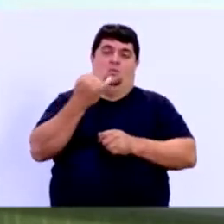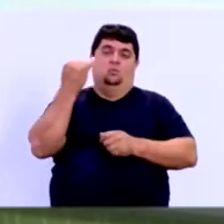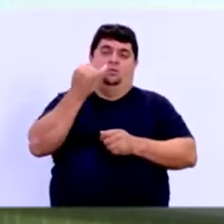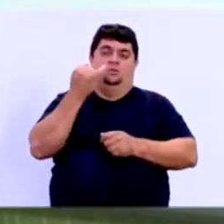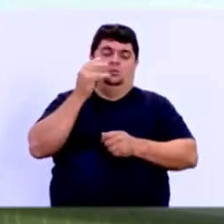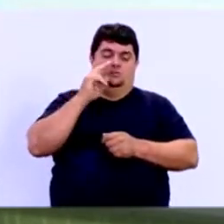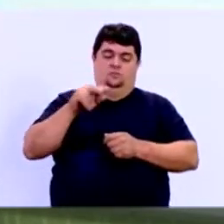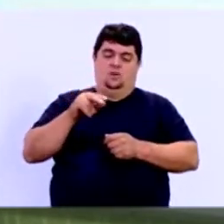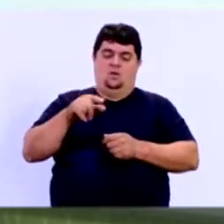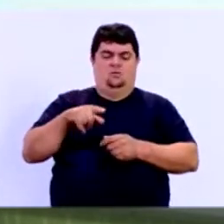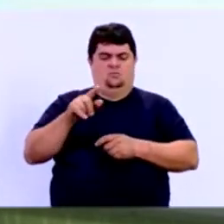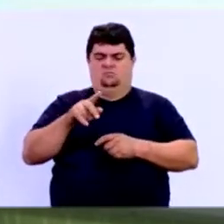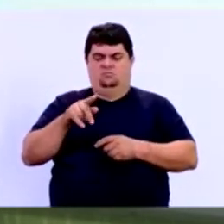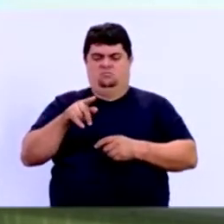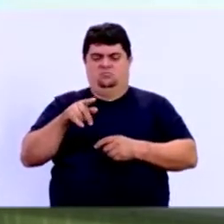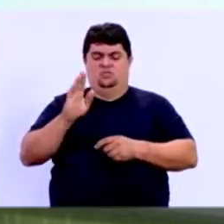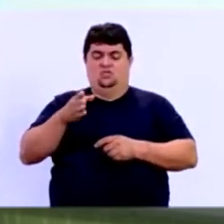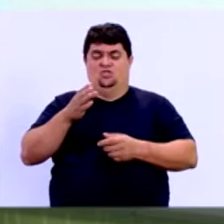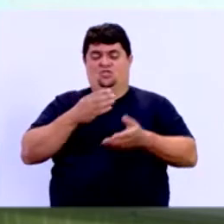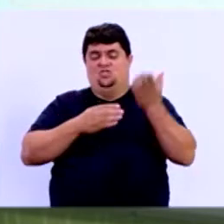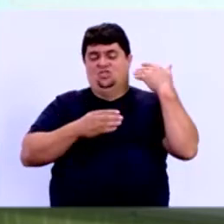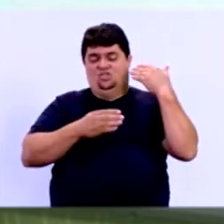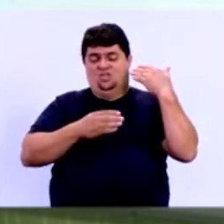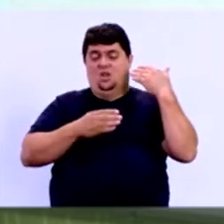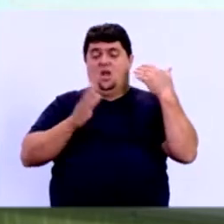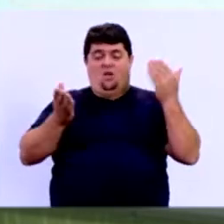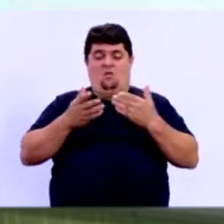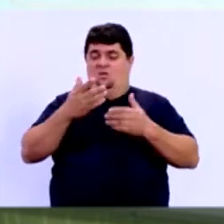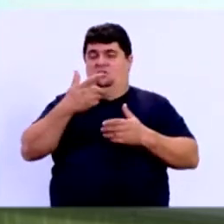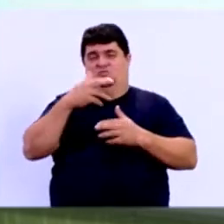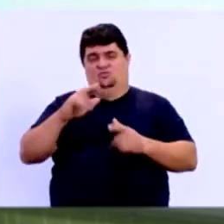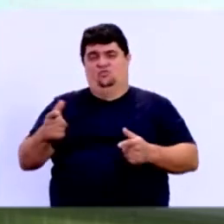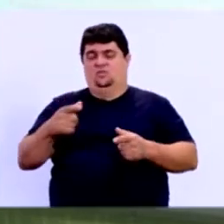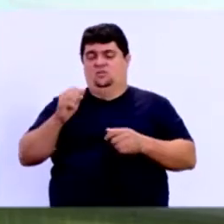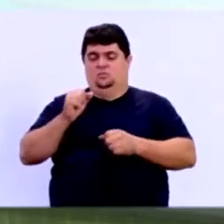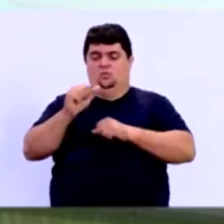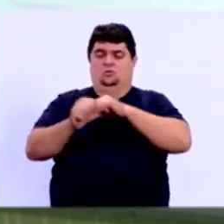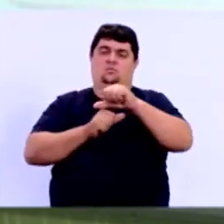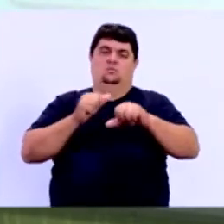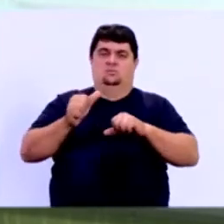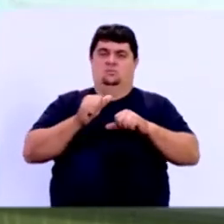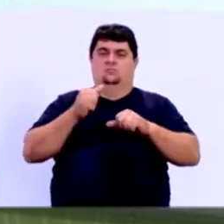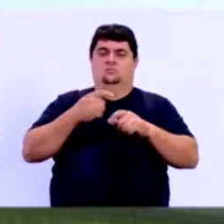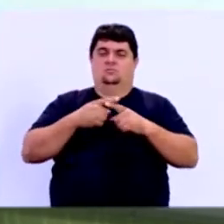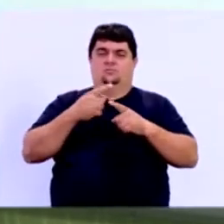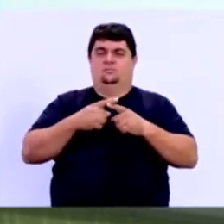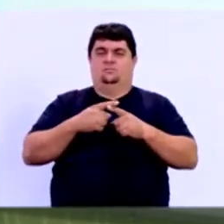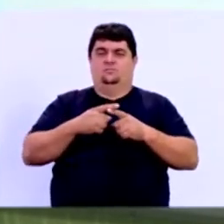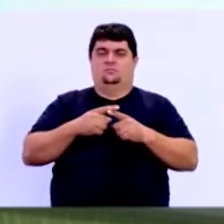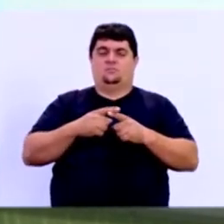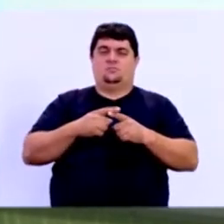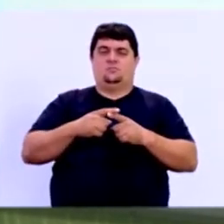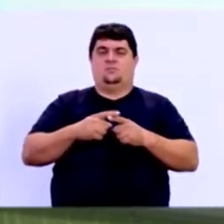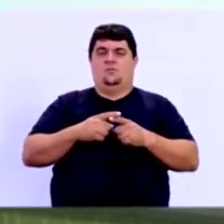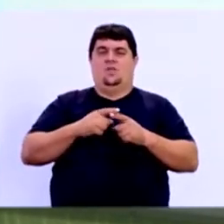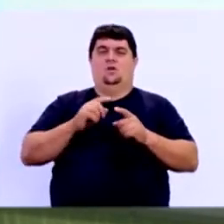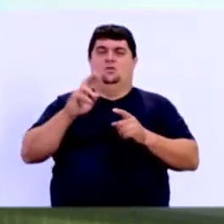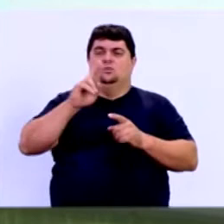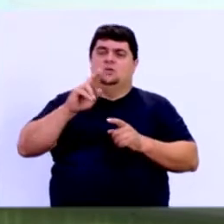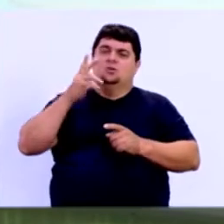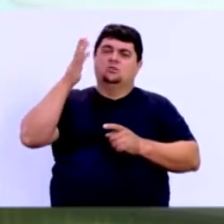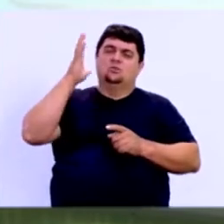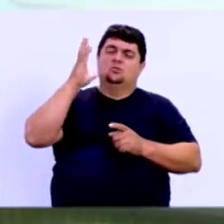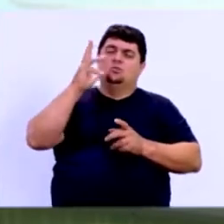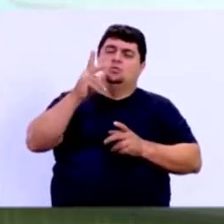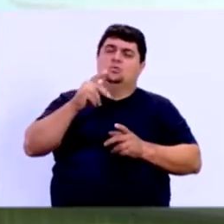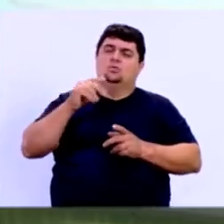essas correções para poder traçar melhor o seu objetivo com as variáveis que o cenário do mercado interno e